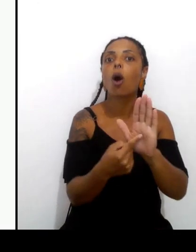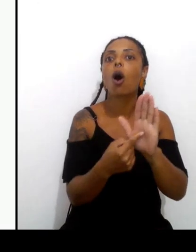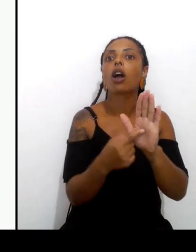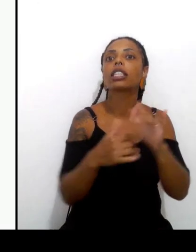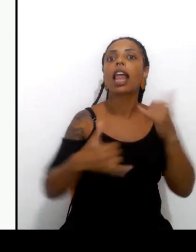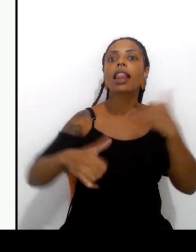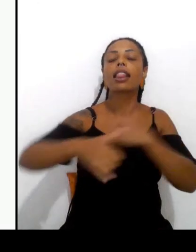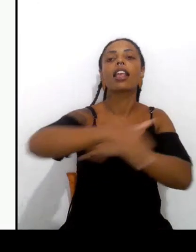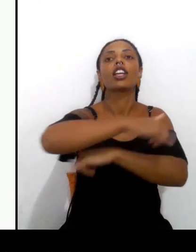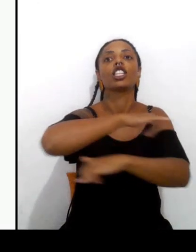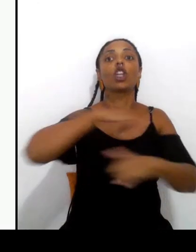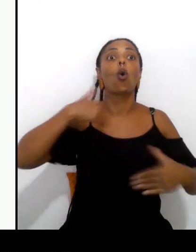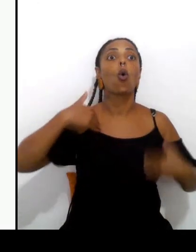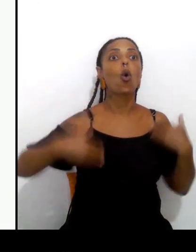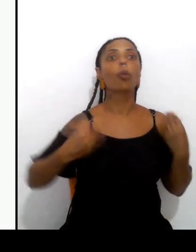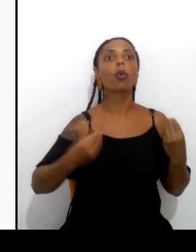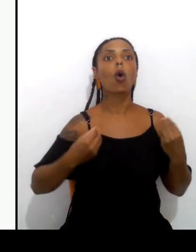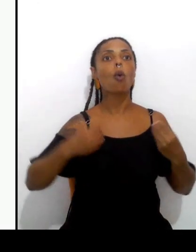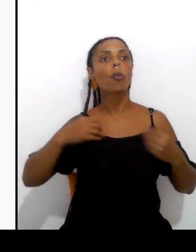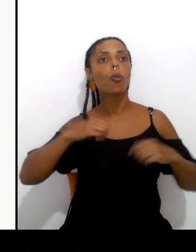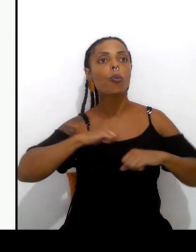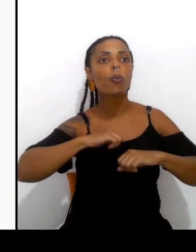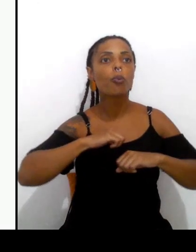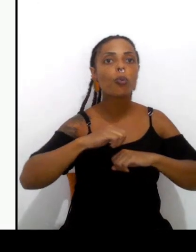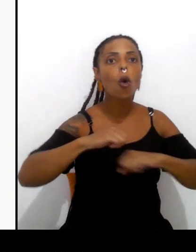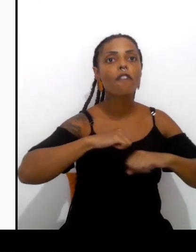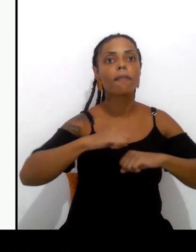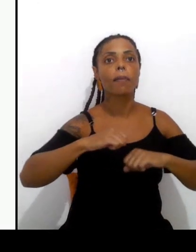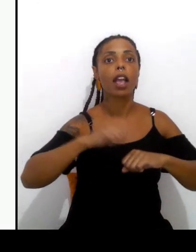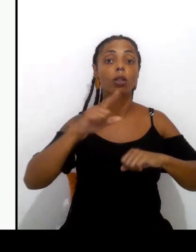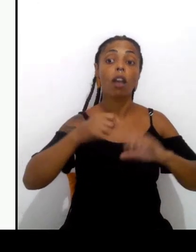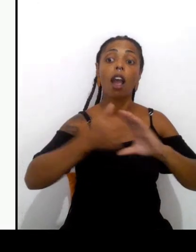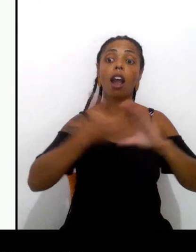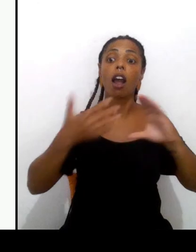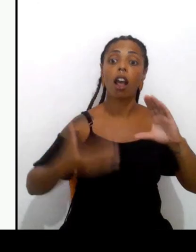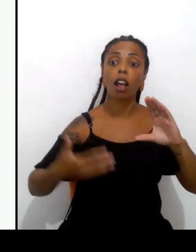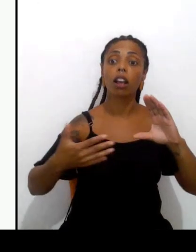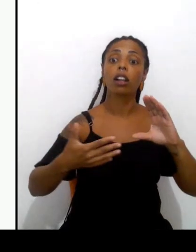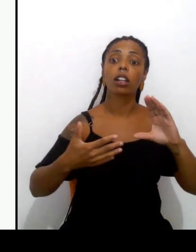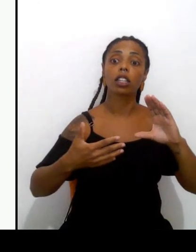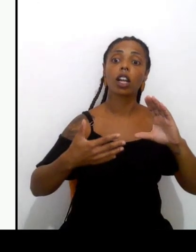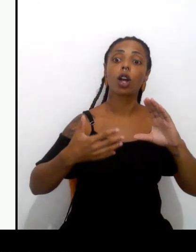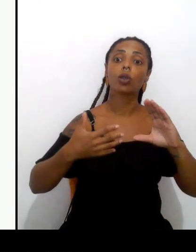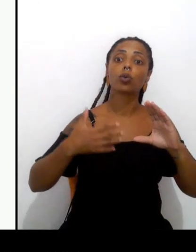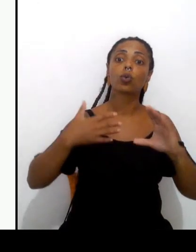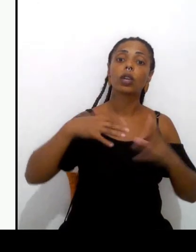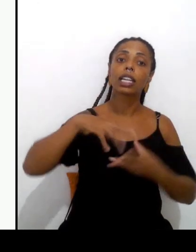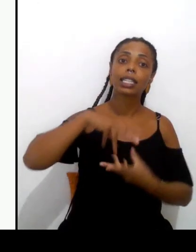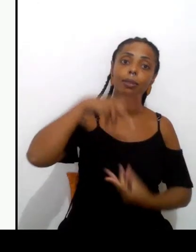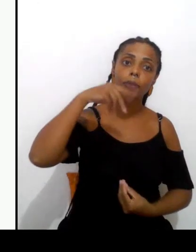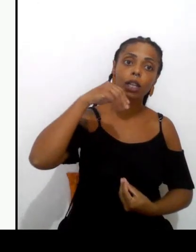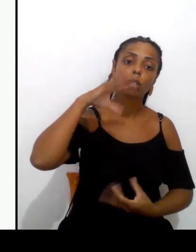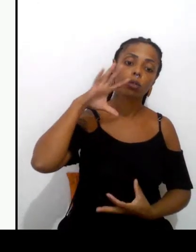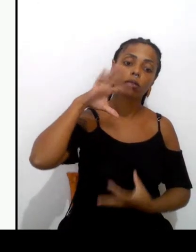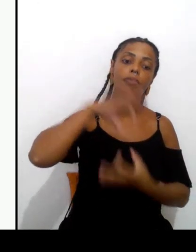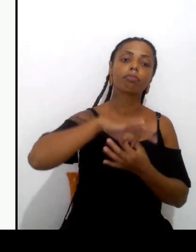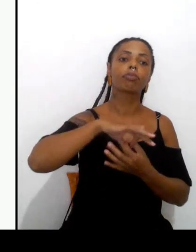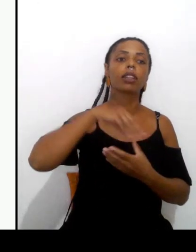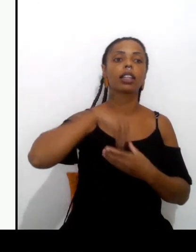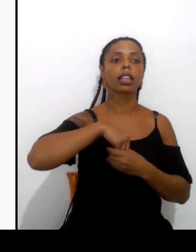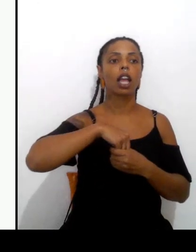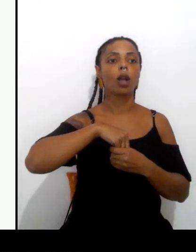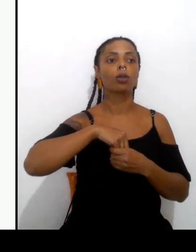espasmos do corpo aquilo que é a característica do espírito que vive na carne nem é humano